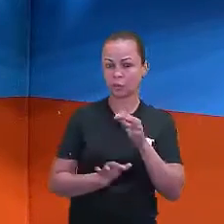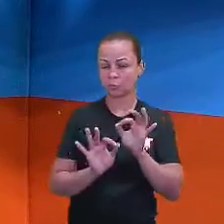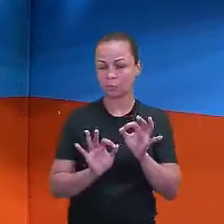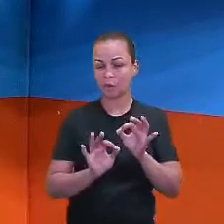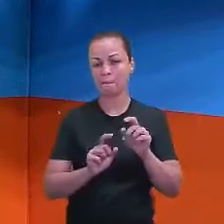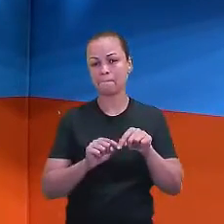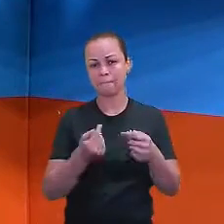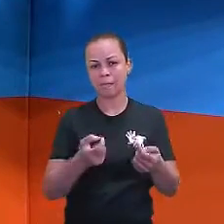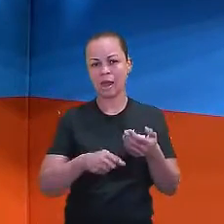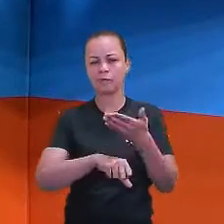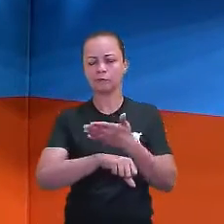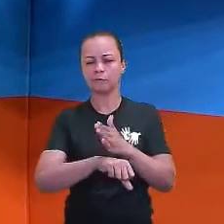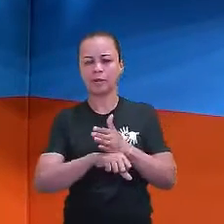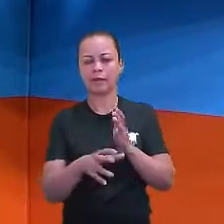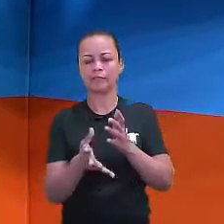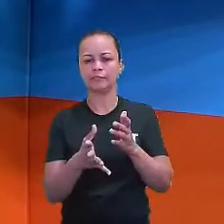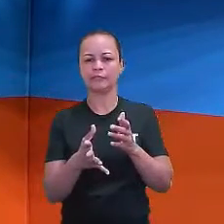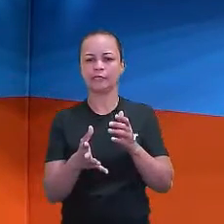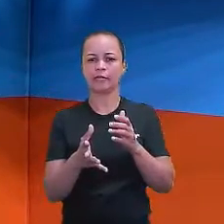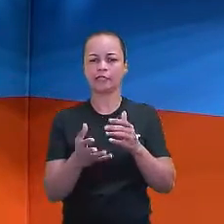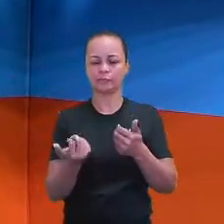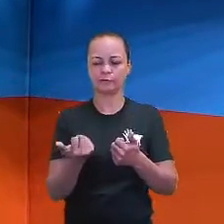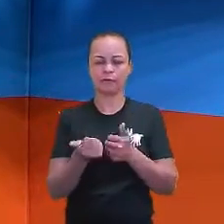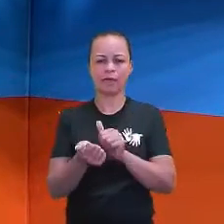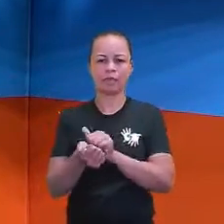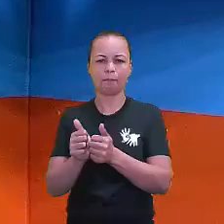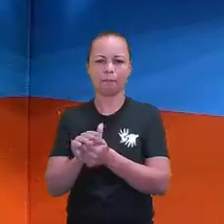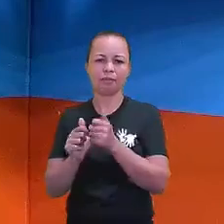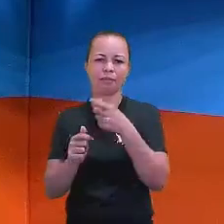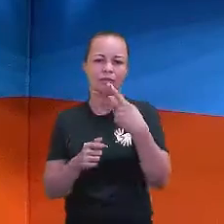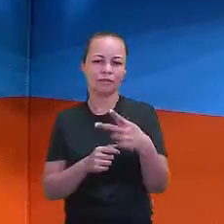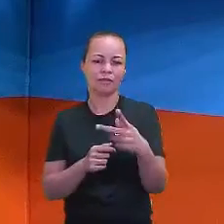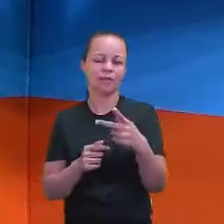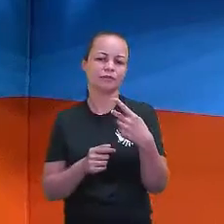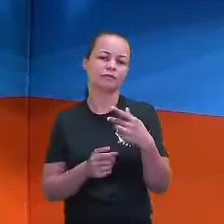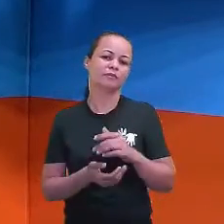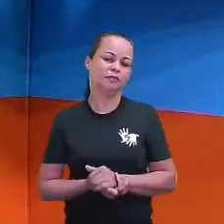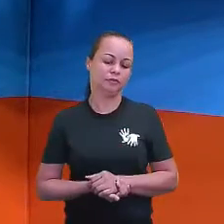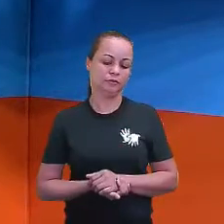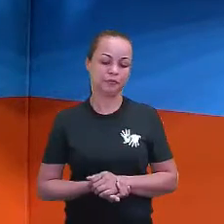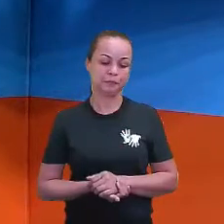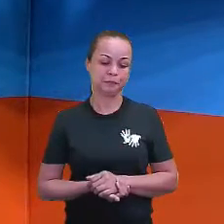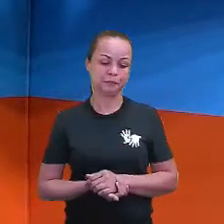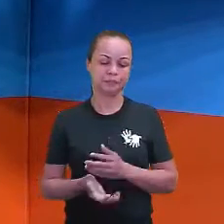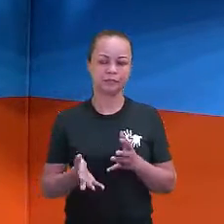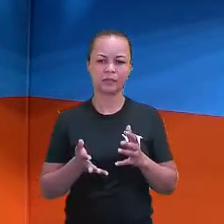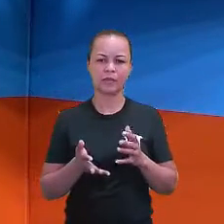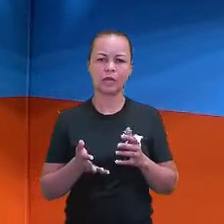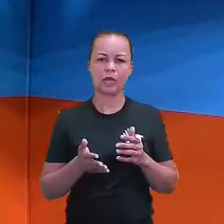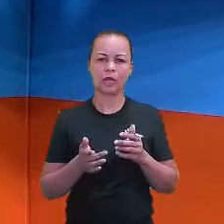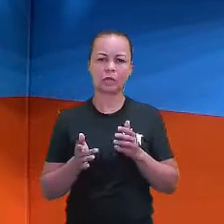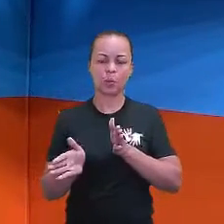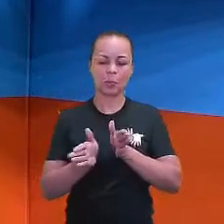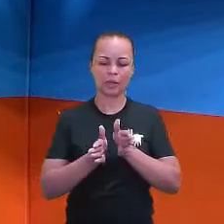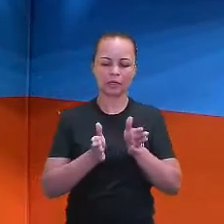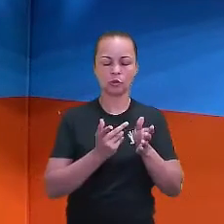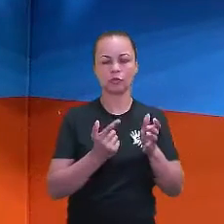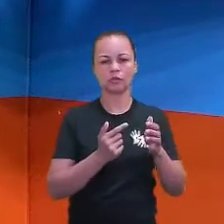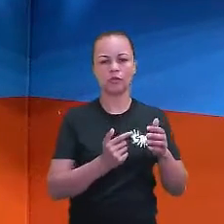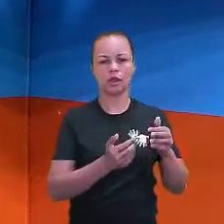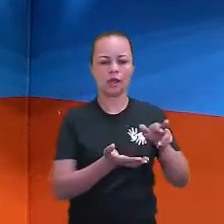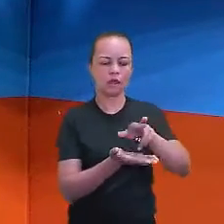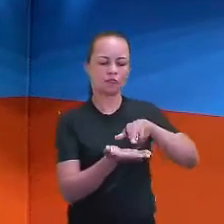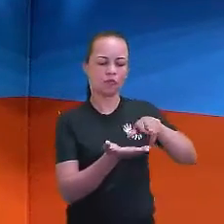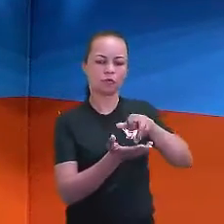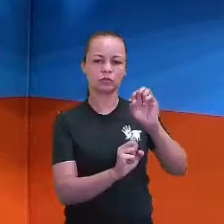muito dependente dos combustíveis fósseis. E a gente não precisa dizer do período pode-se dizer assim, da Revolução Industrial, ou